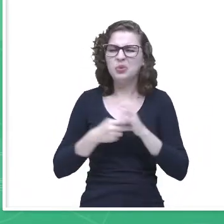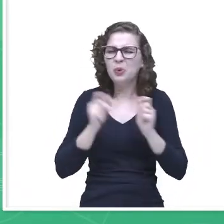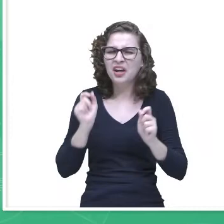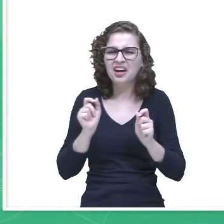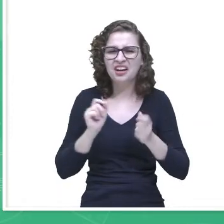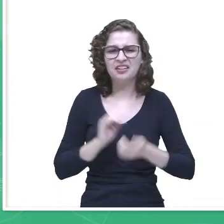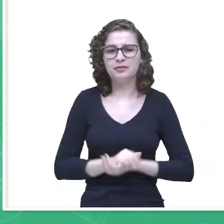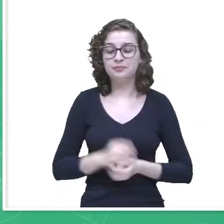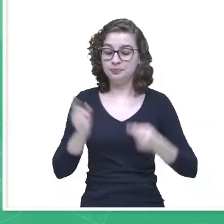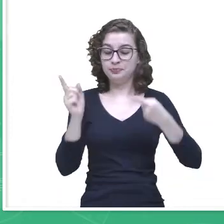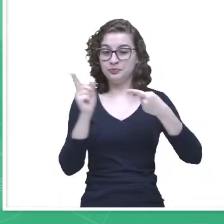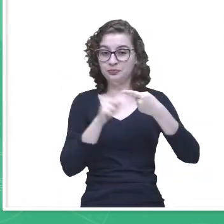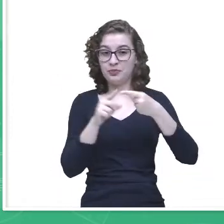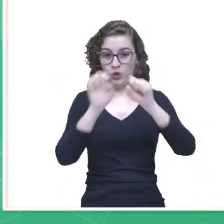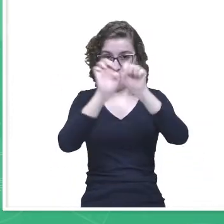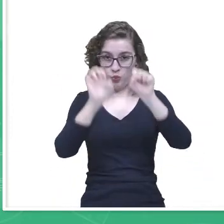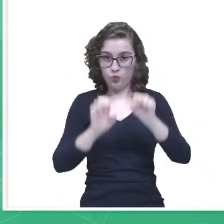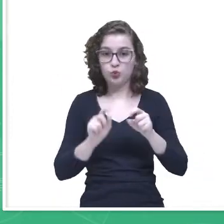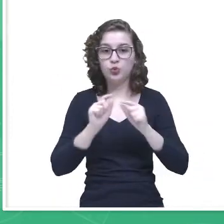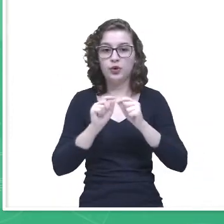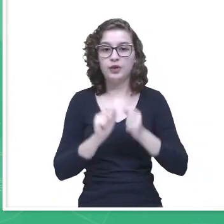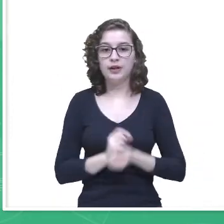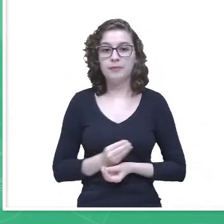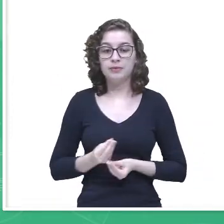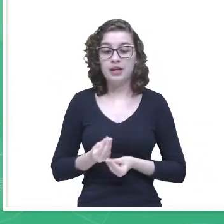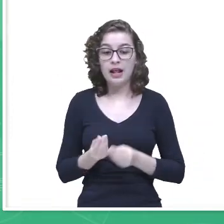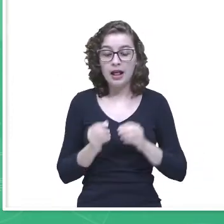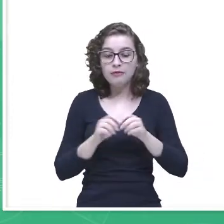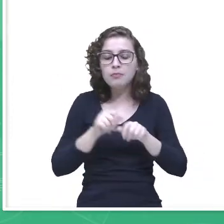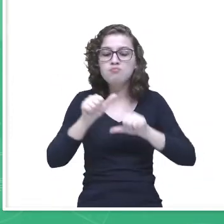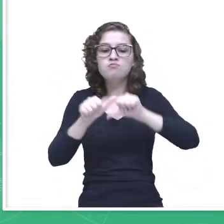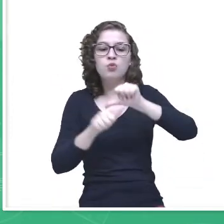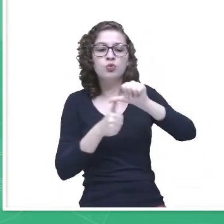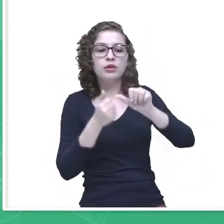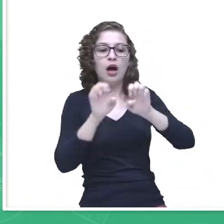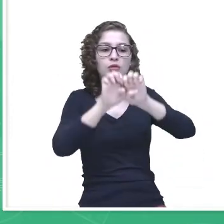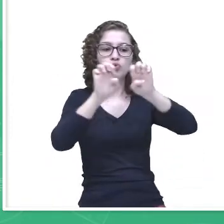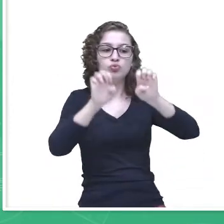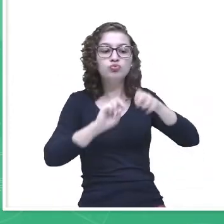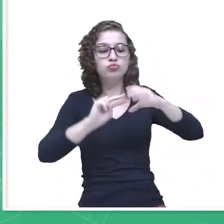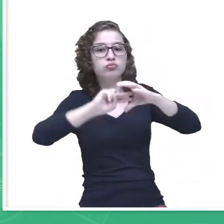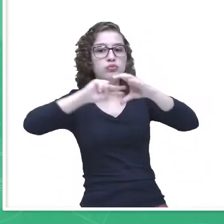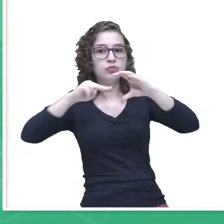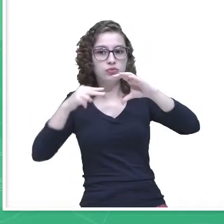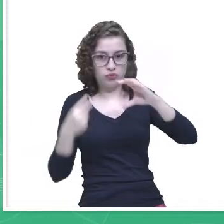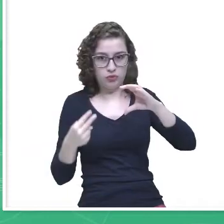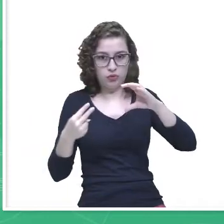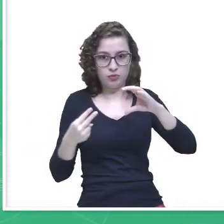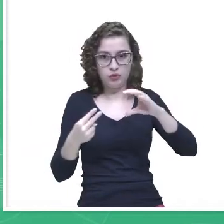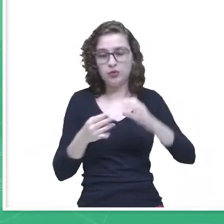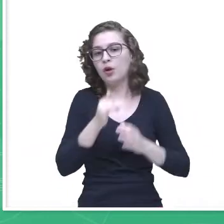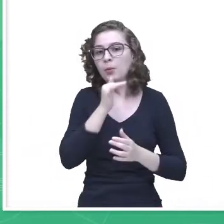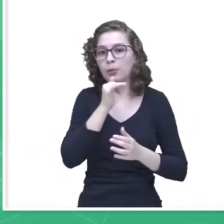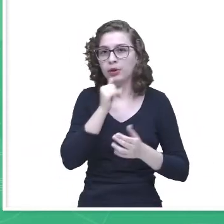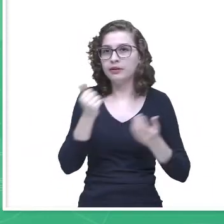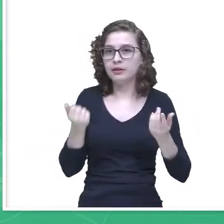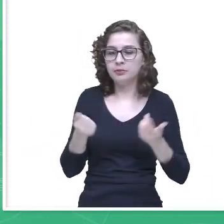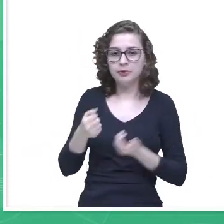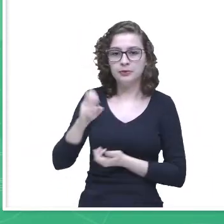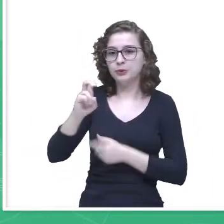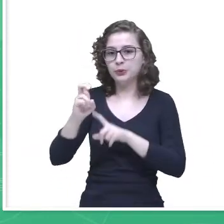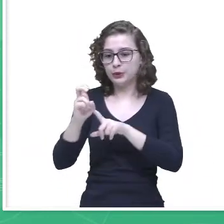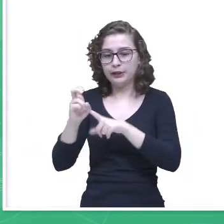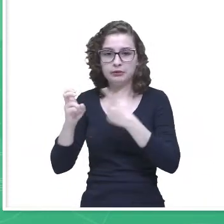As estruturais é uma alteração no próprio cromossomo. Então, eu tenho o cromossomo lá de par número 5, aí